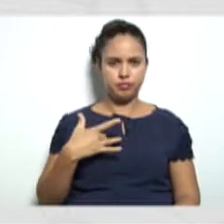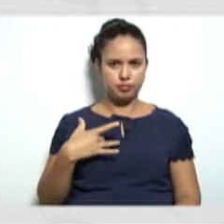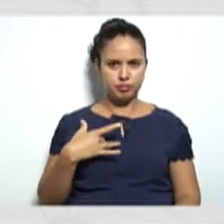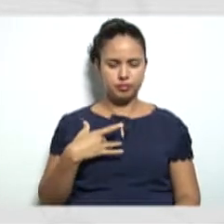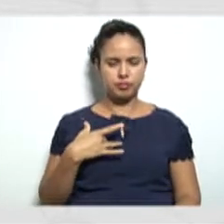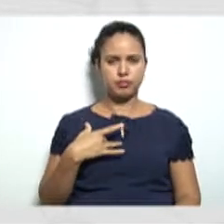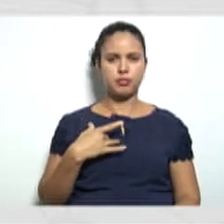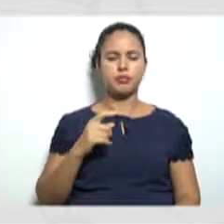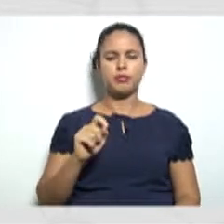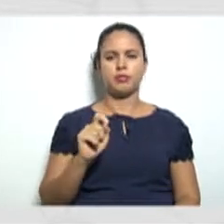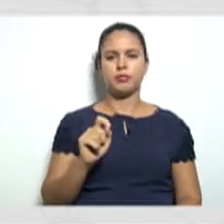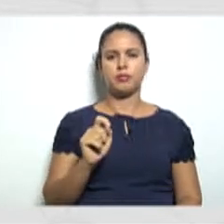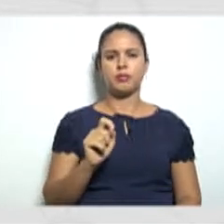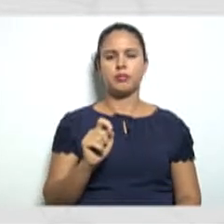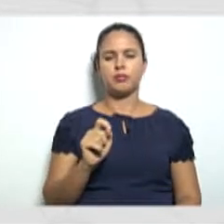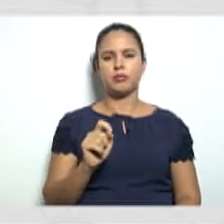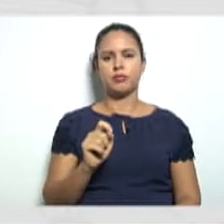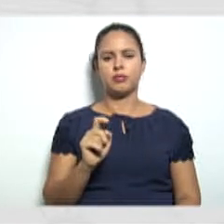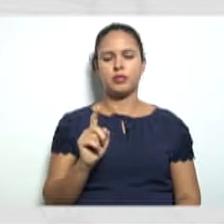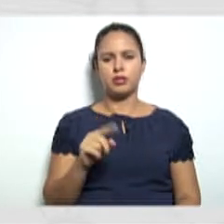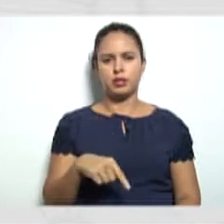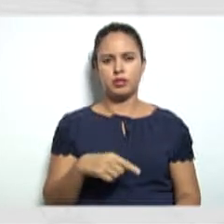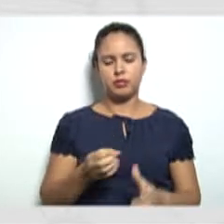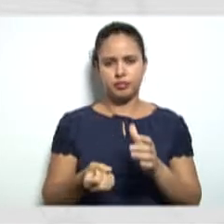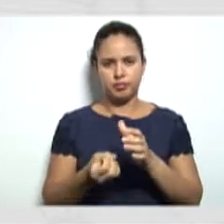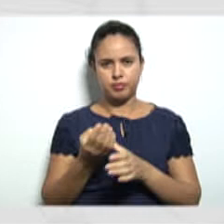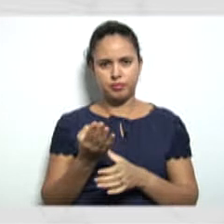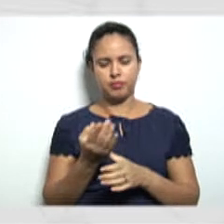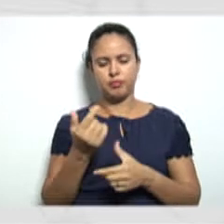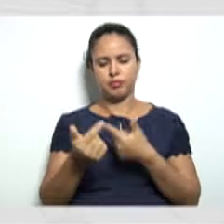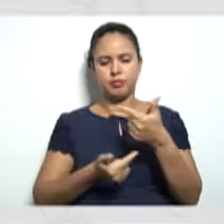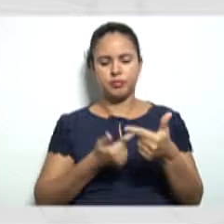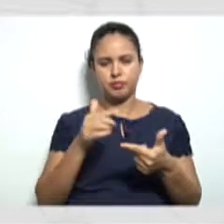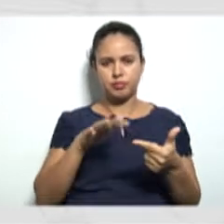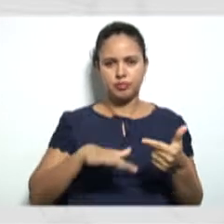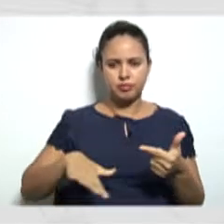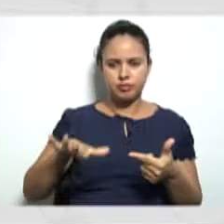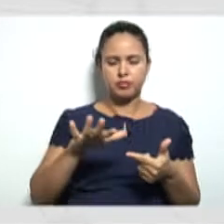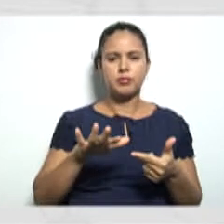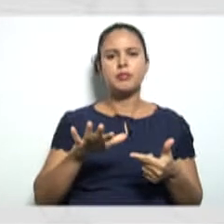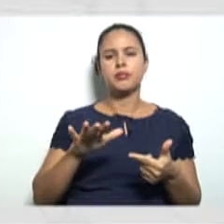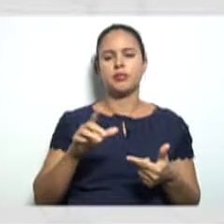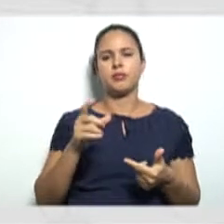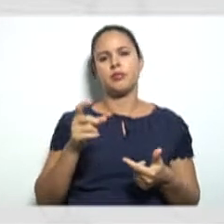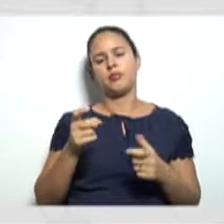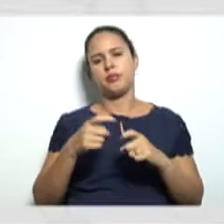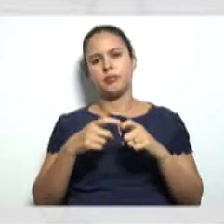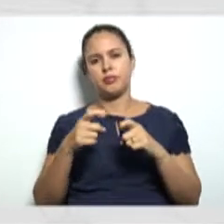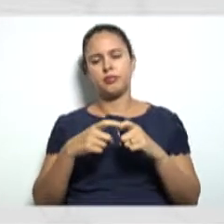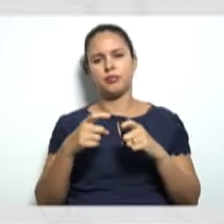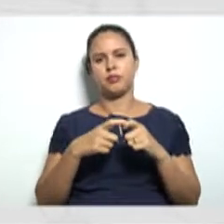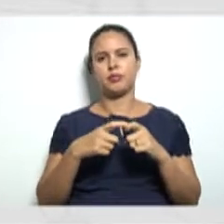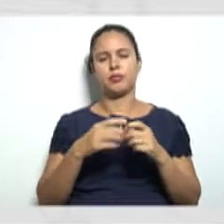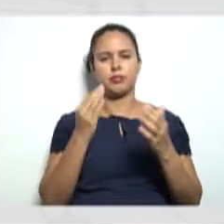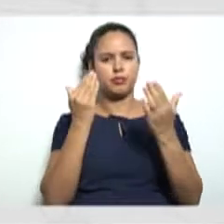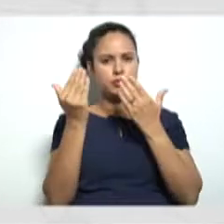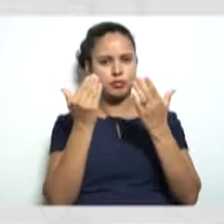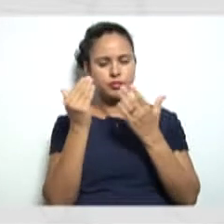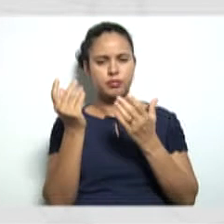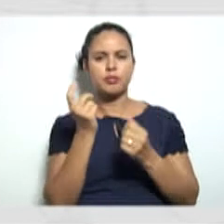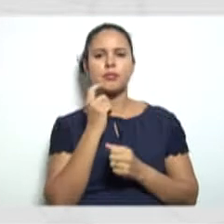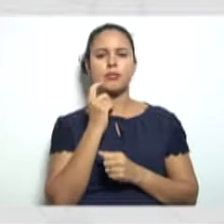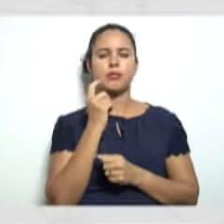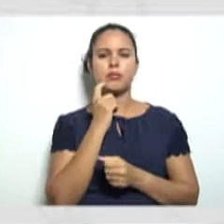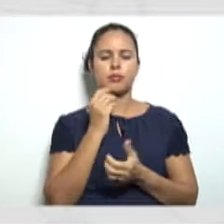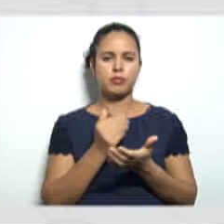cooperativas do ramo de saúde, elas foram criadas para atuar nas áreas médicas, odontológica, psicológica. Iniciaram como cooperativas do